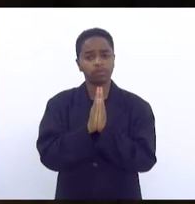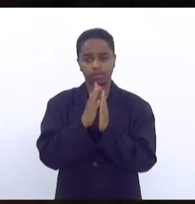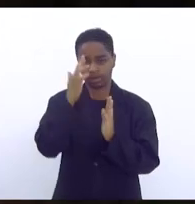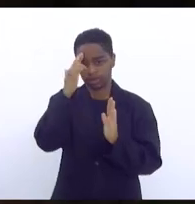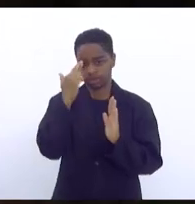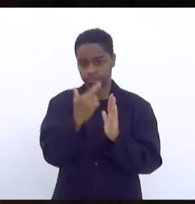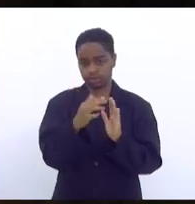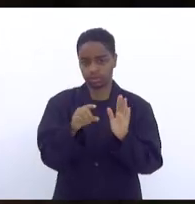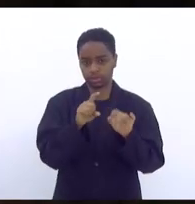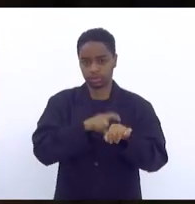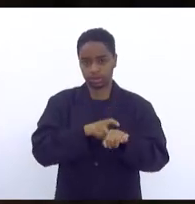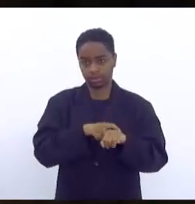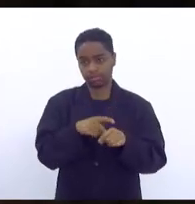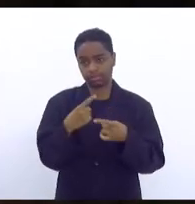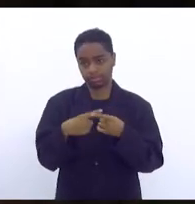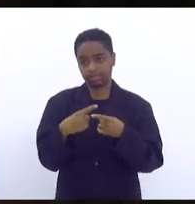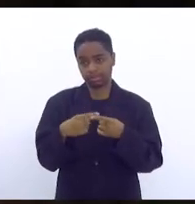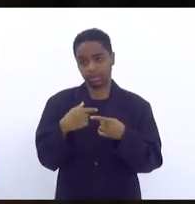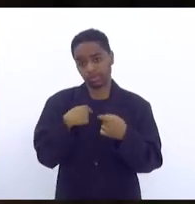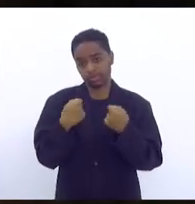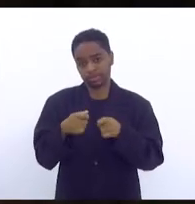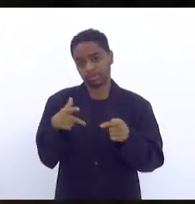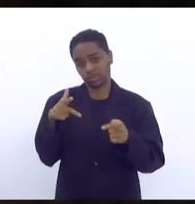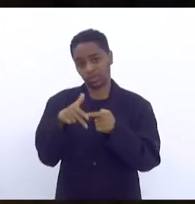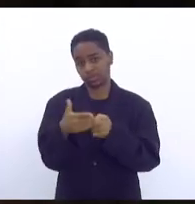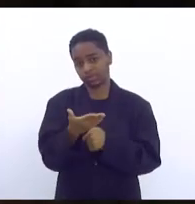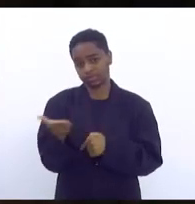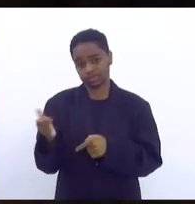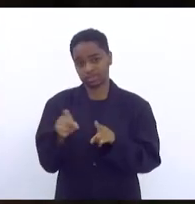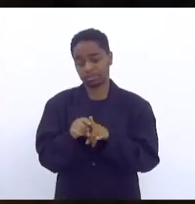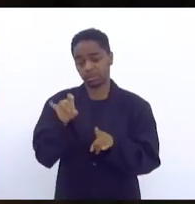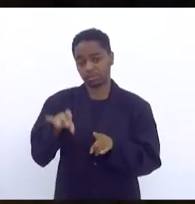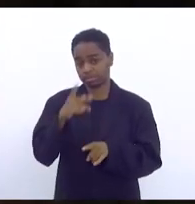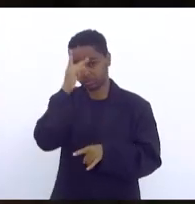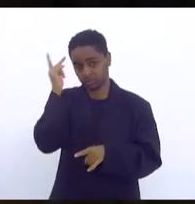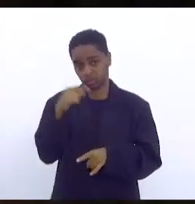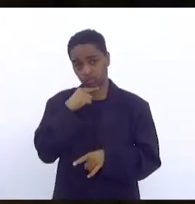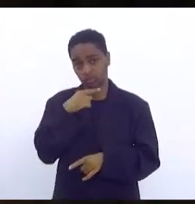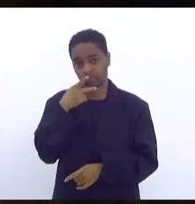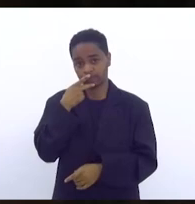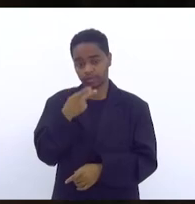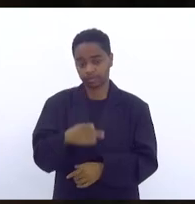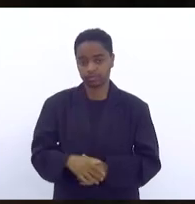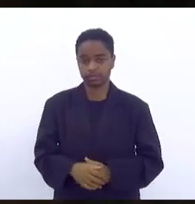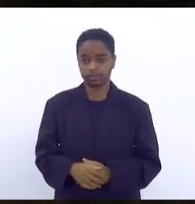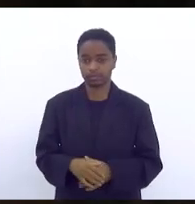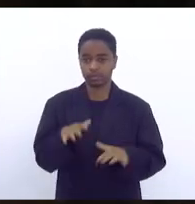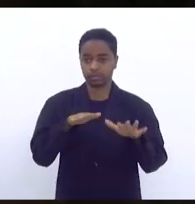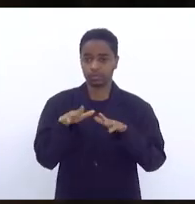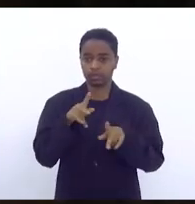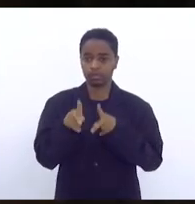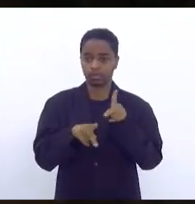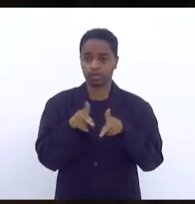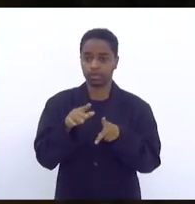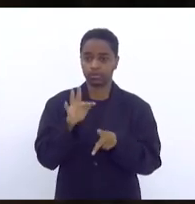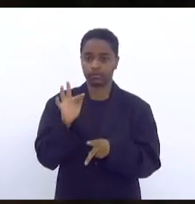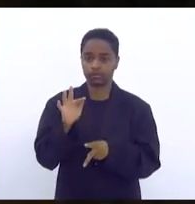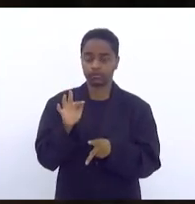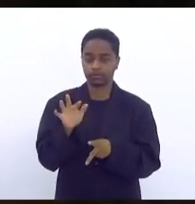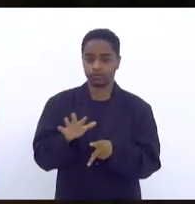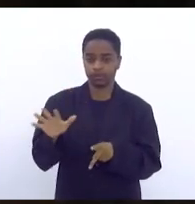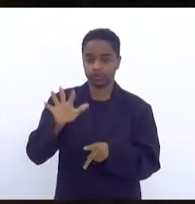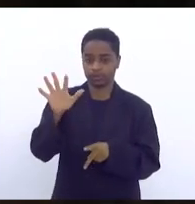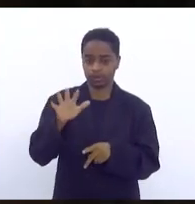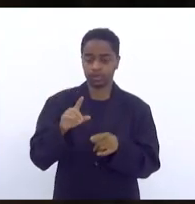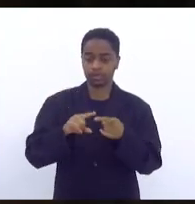tempo senão vou ter que até ser deselegante e o último não vai falar então xaulin movimento popular de favelas depois